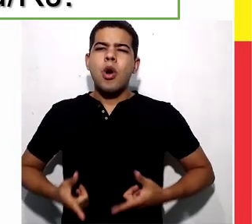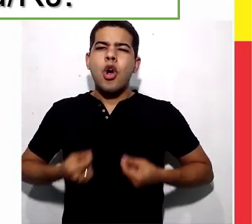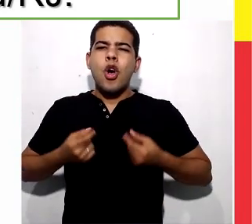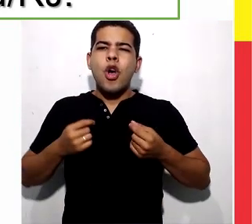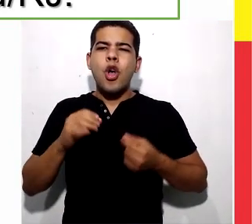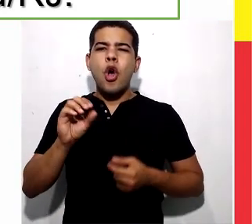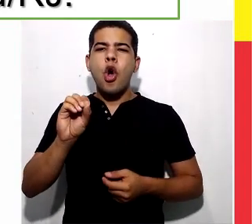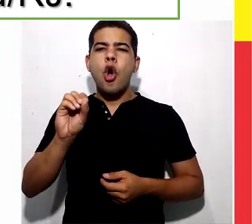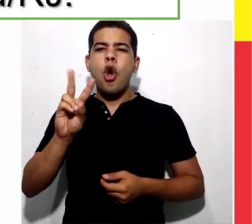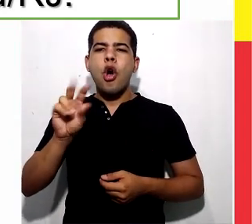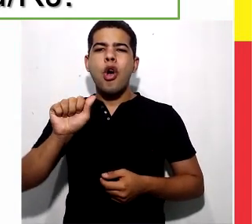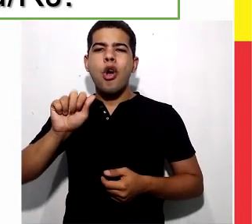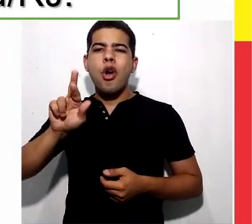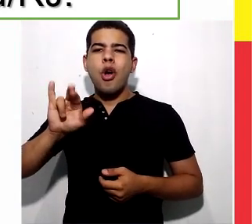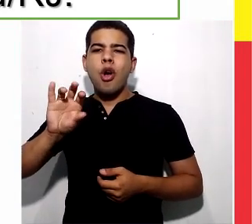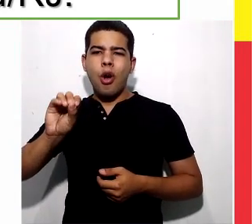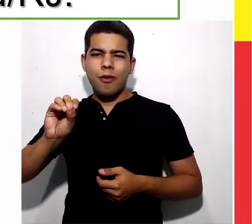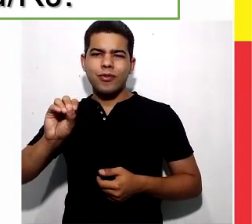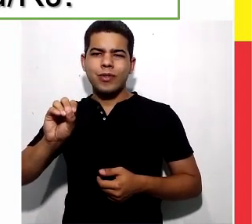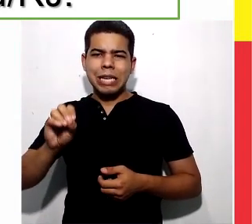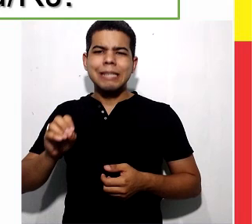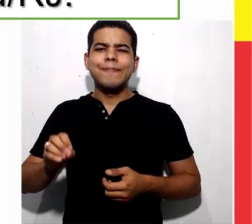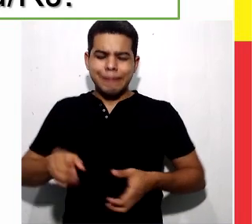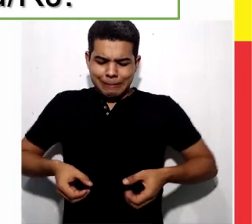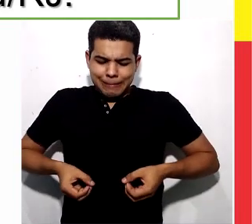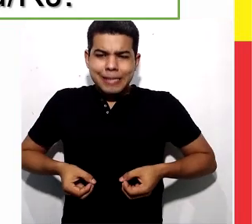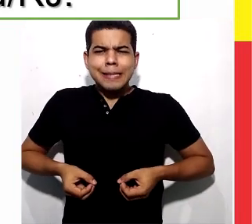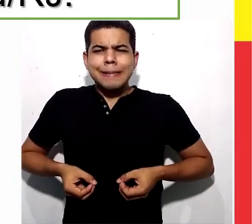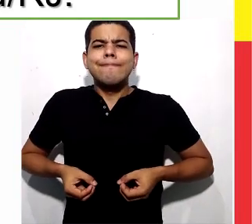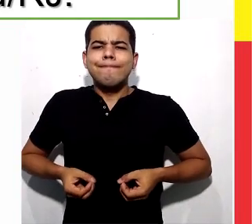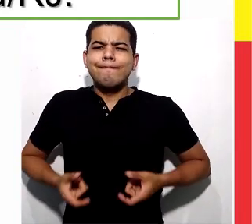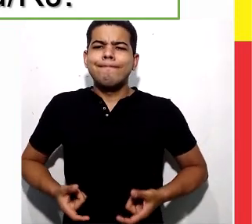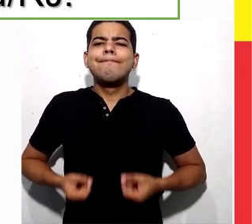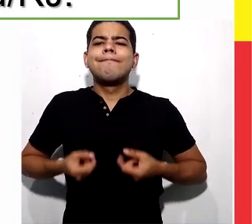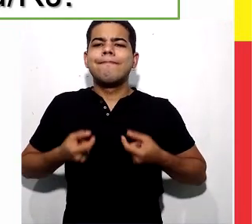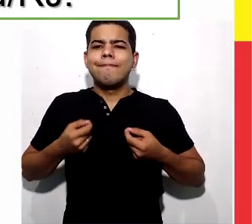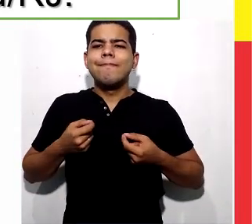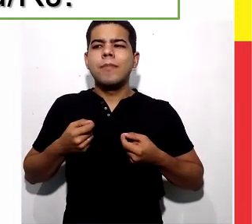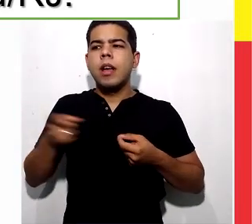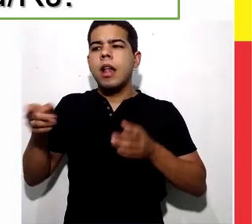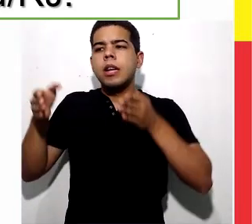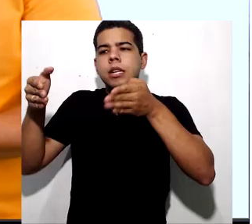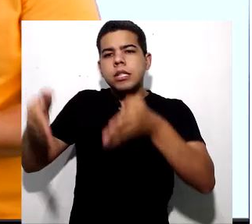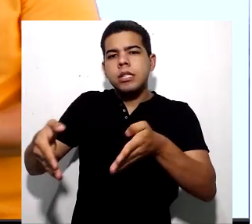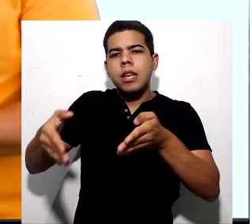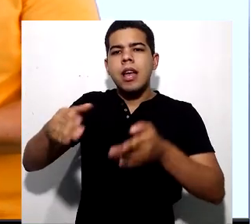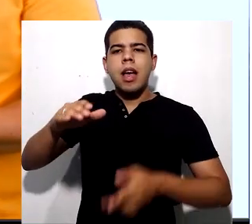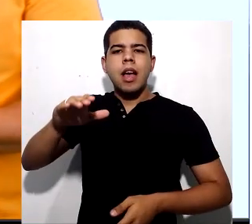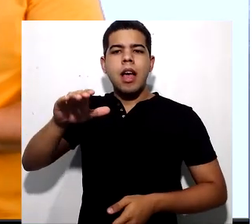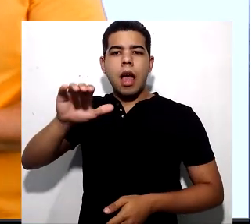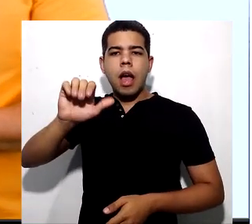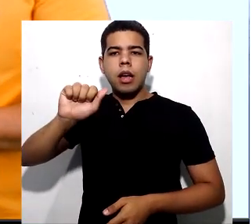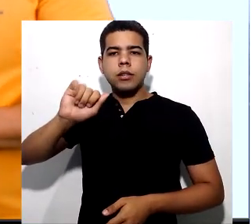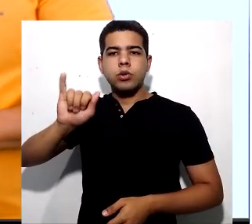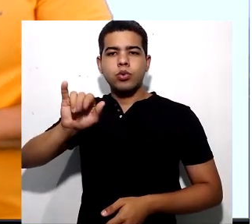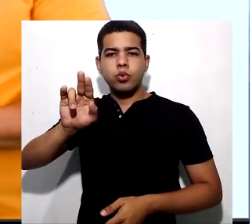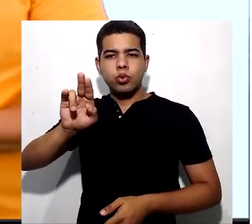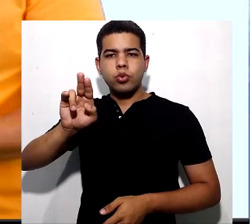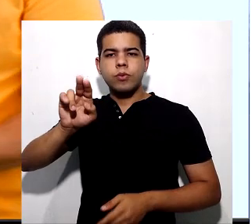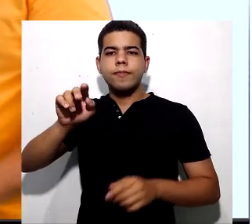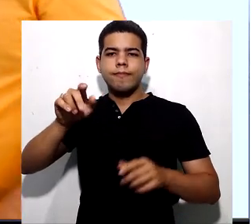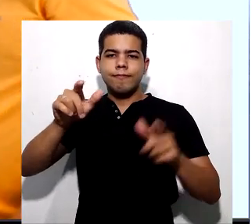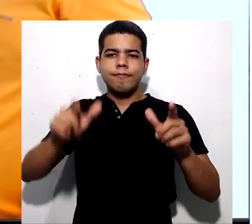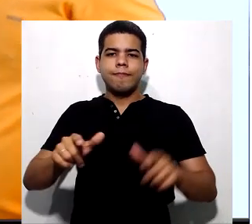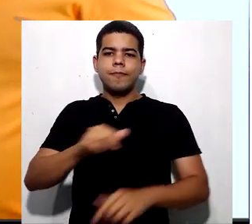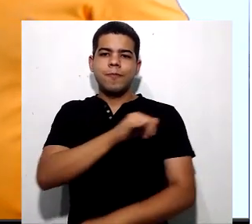ovário. E aí ela foi sepultada no cemitério do Caju, no Rio de Janeiro. Quando você cita a questão da morte, eu me lembrei, mais uma